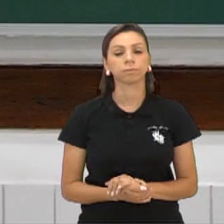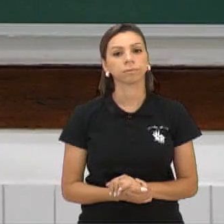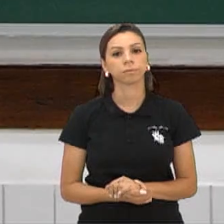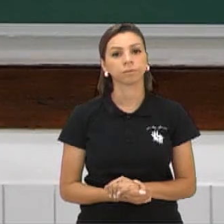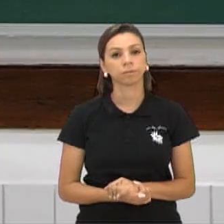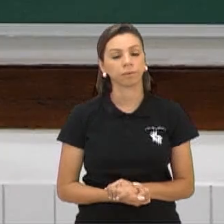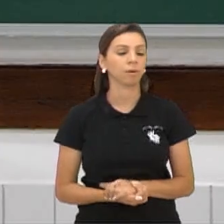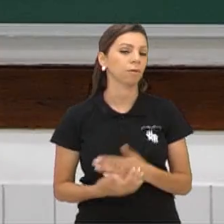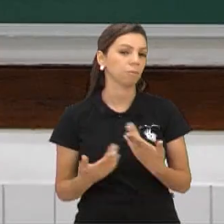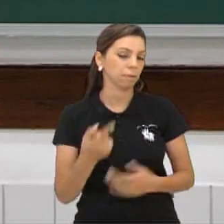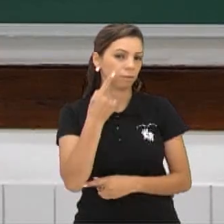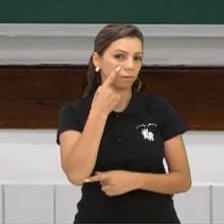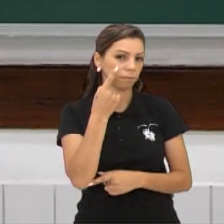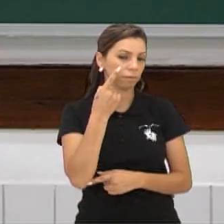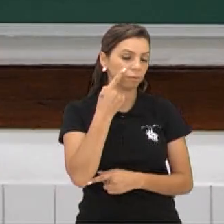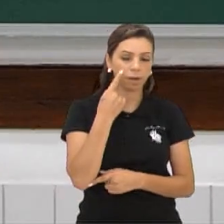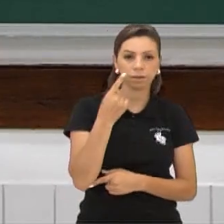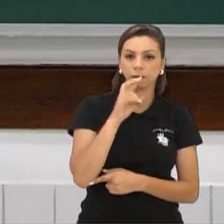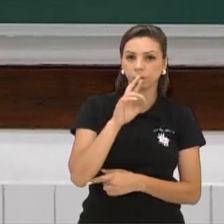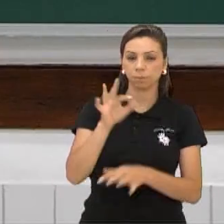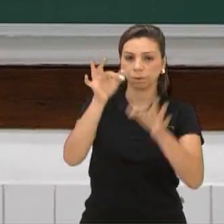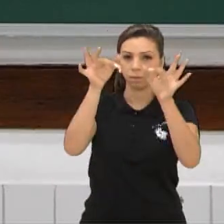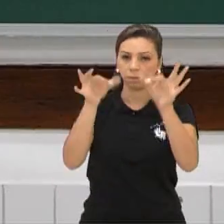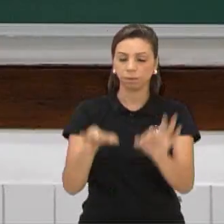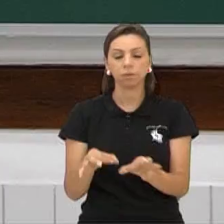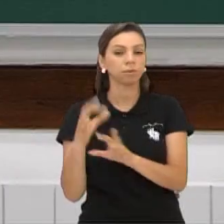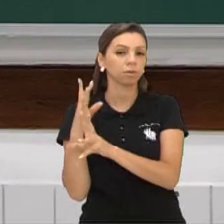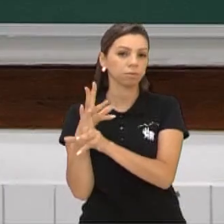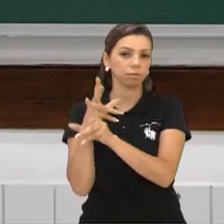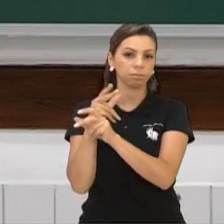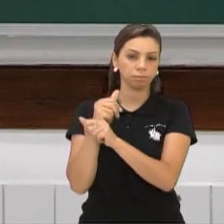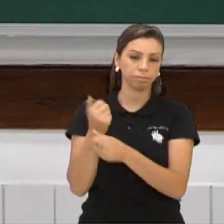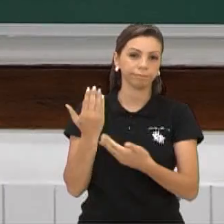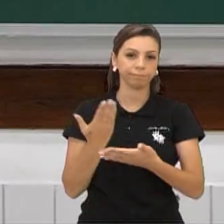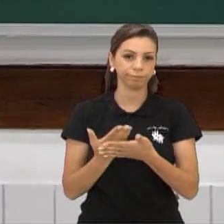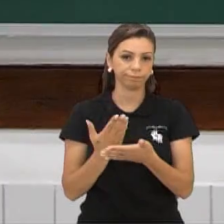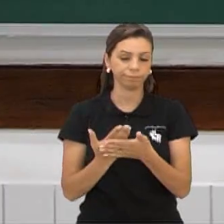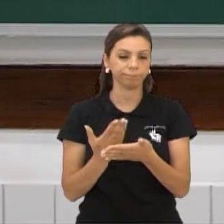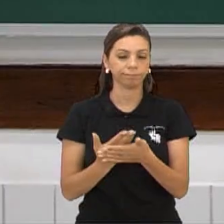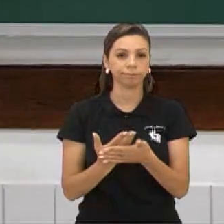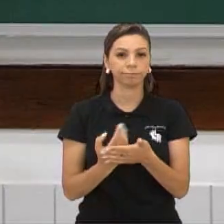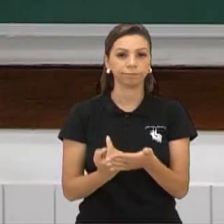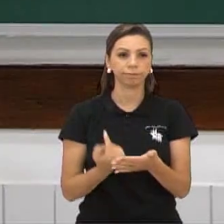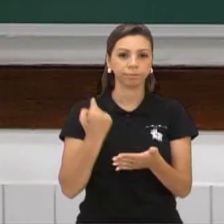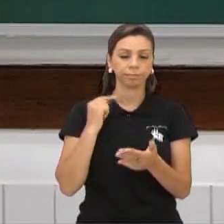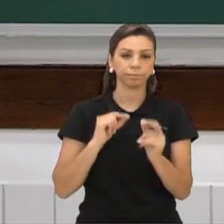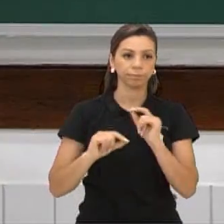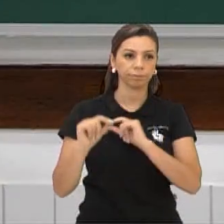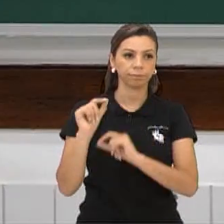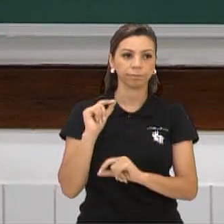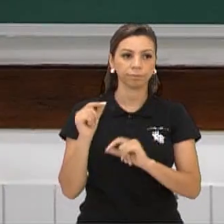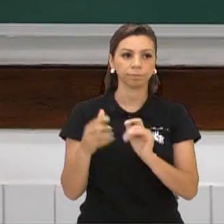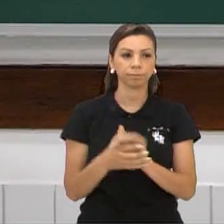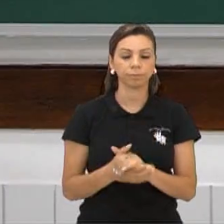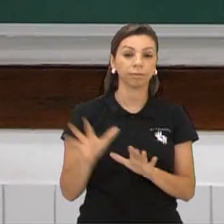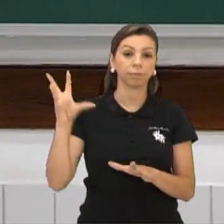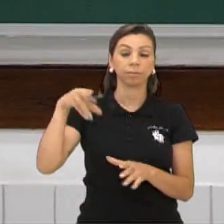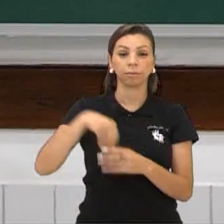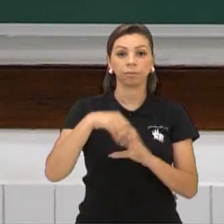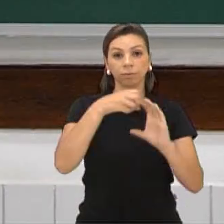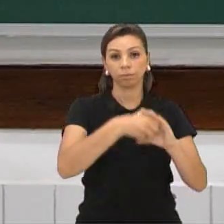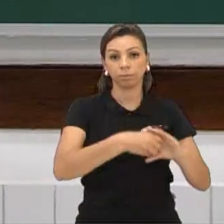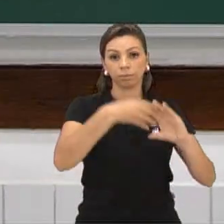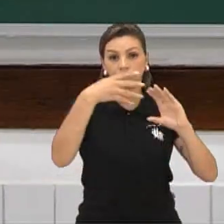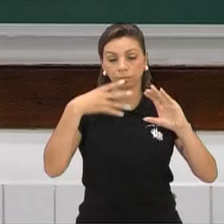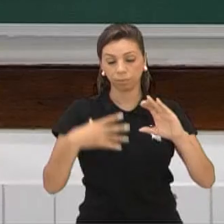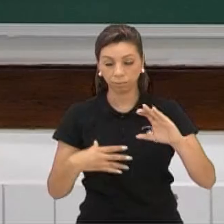Vamos então verificar se vocês acertaram e fizeram uma revisãozinha da nossa aula anterior. Nós verificamos que dentro das